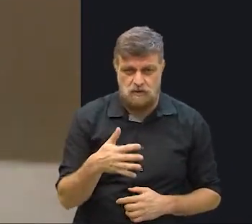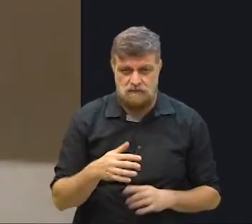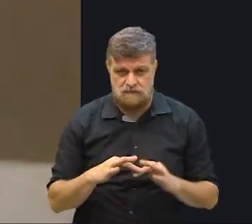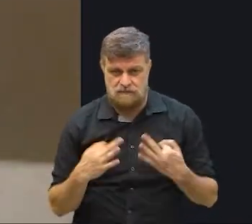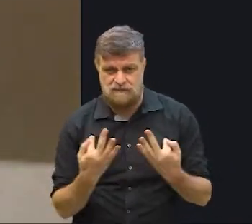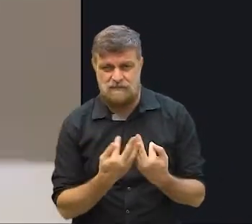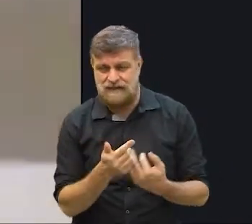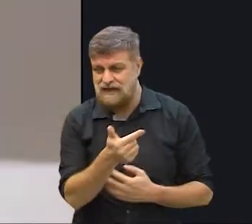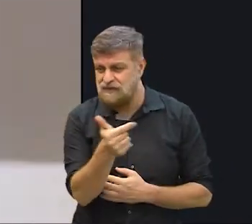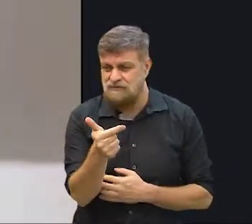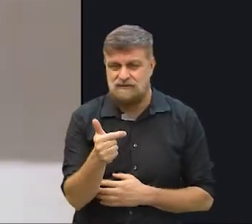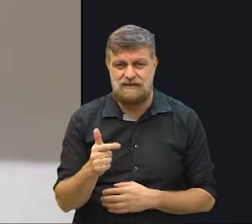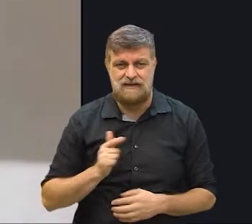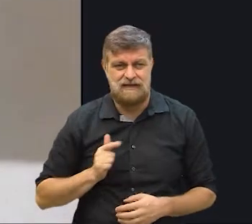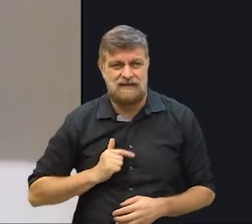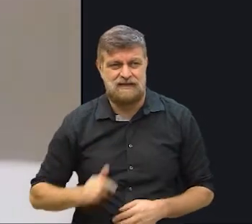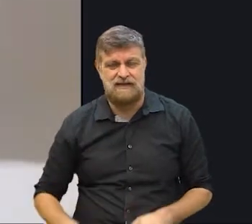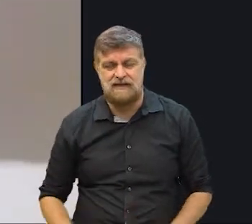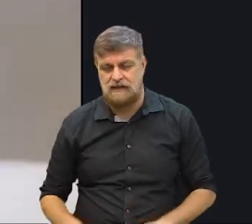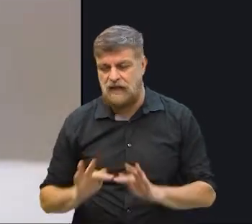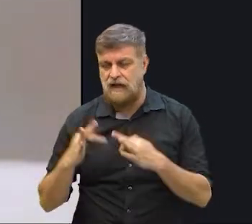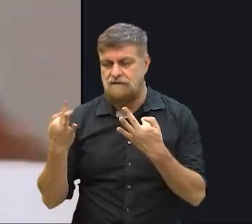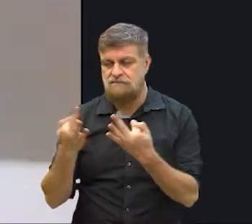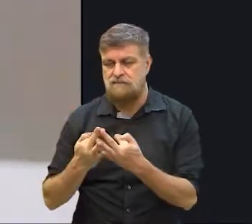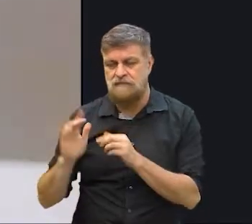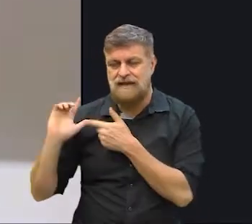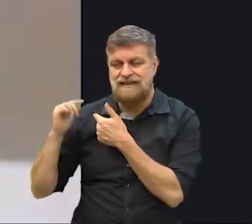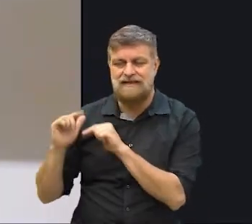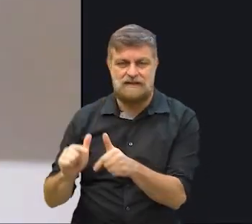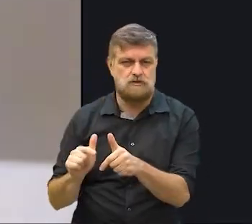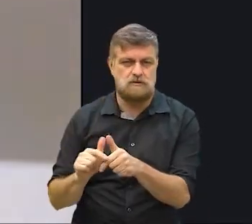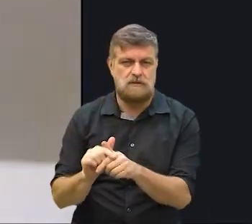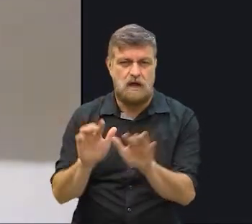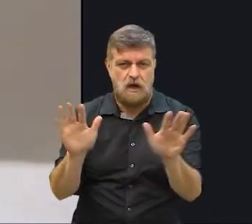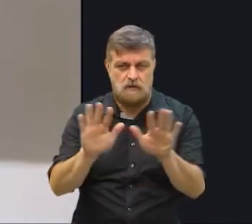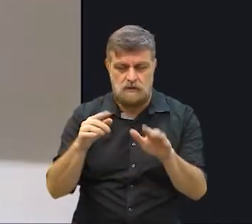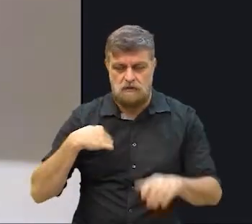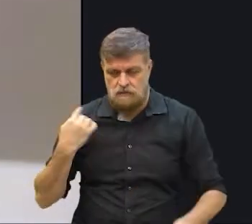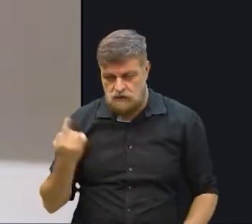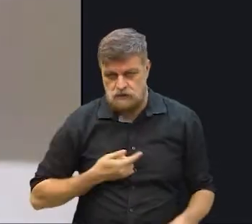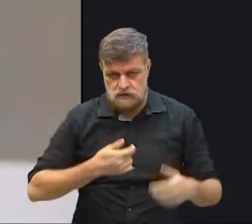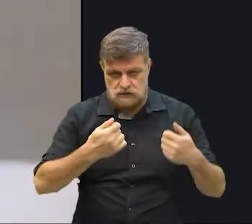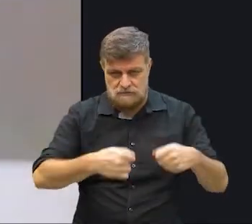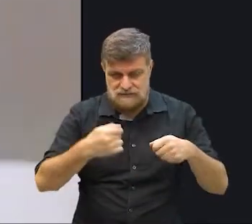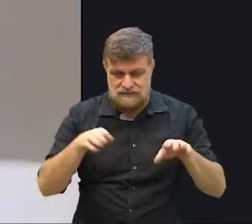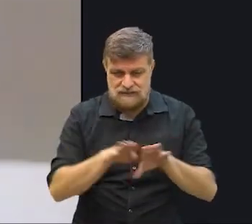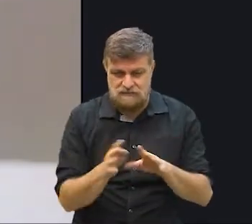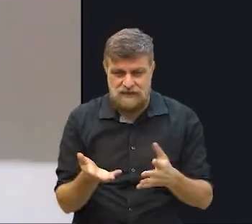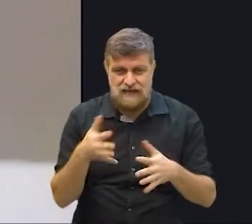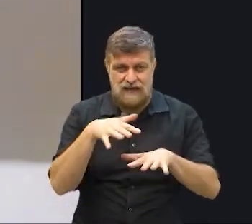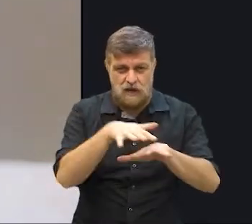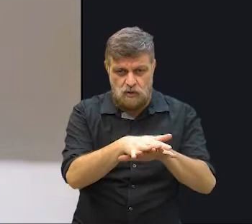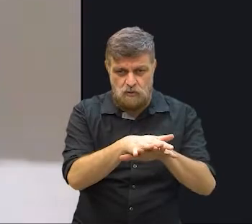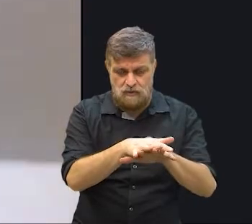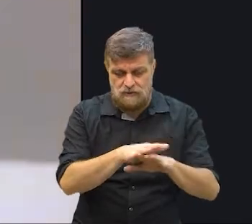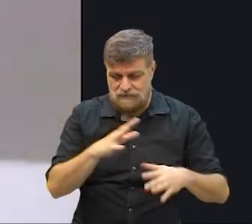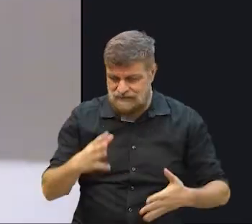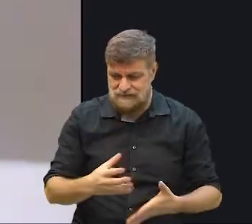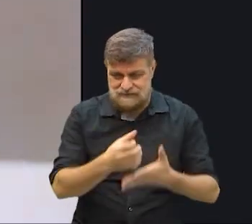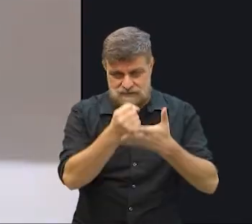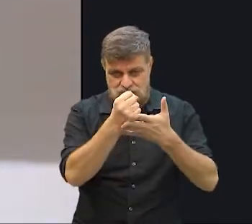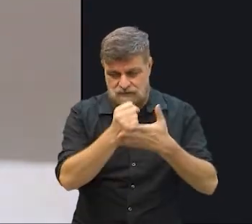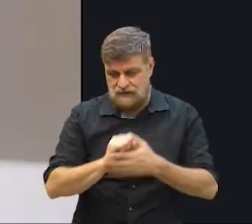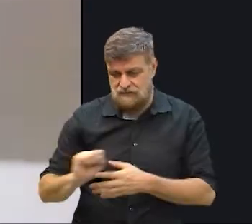nova situação. Não existe mais aquele modelo de família, mas a gente precisa incorporar,